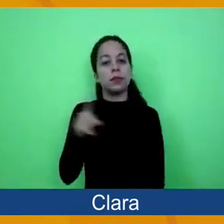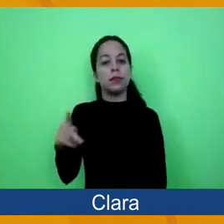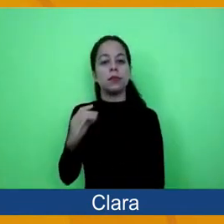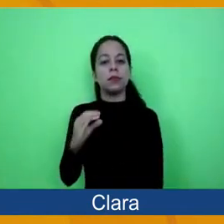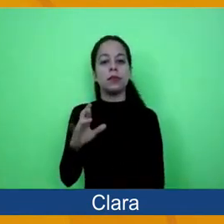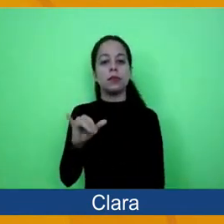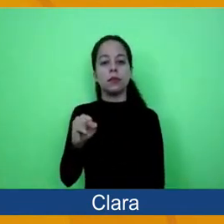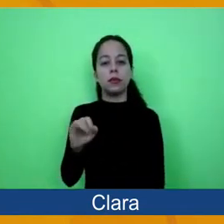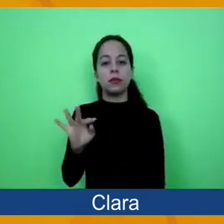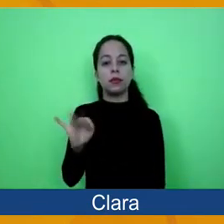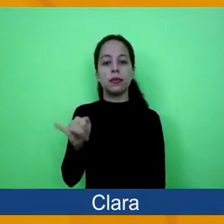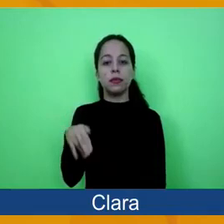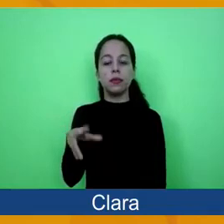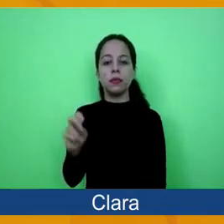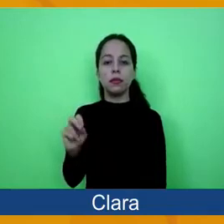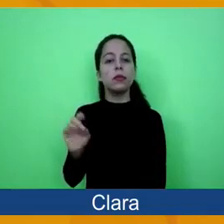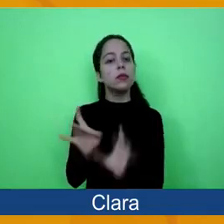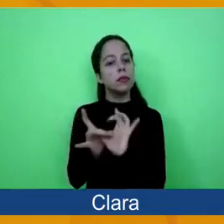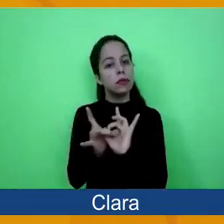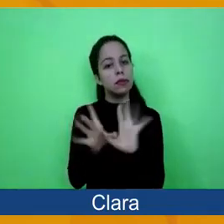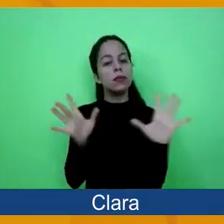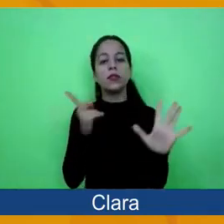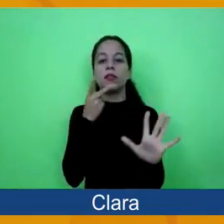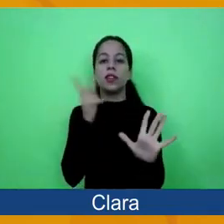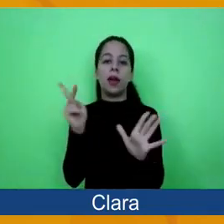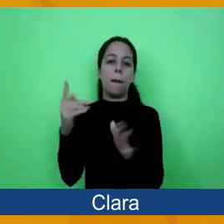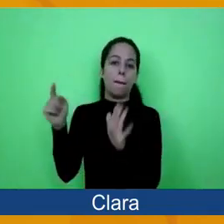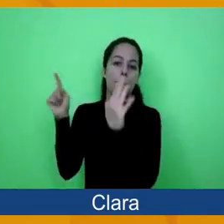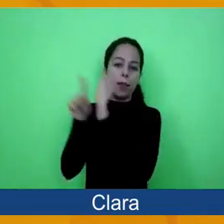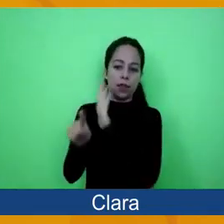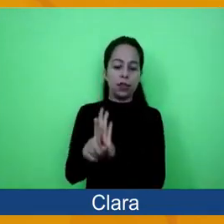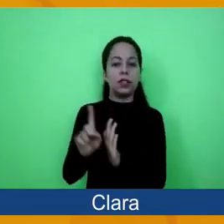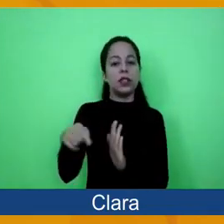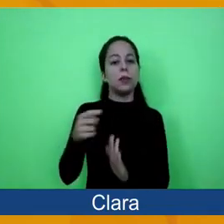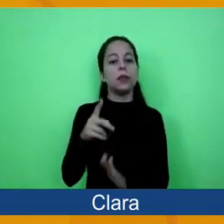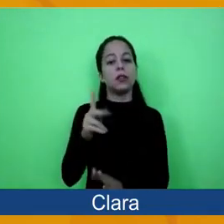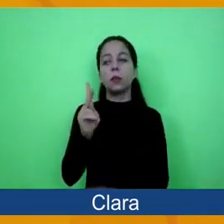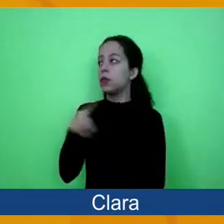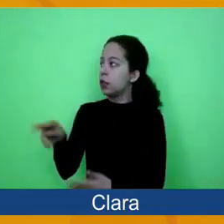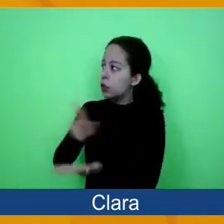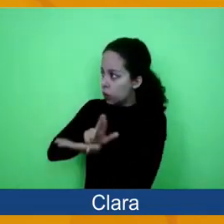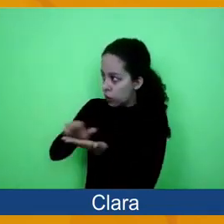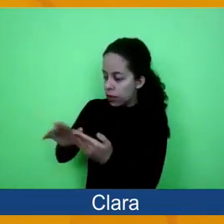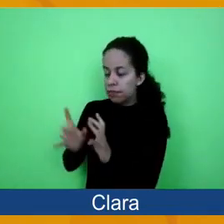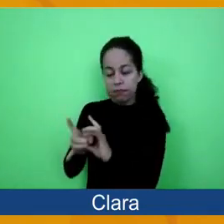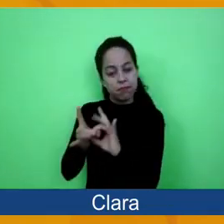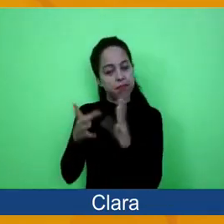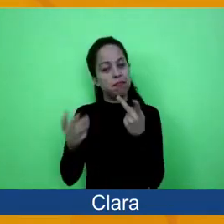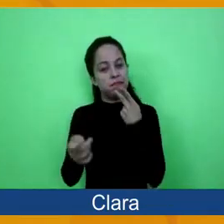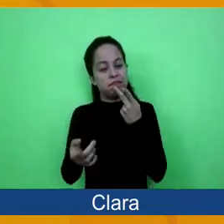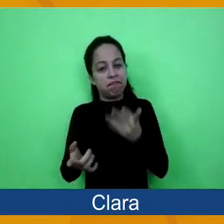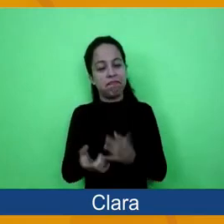de perguntas, depois a professora Luciana, a professora Rosângela, fiquem à vontade, por favor.